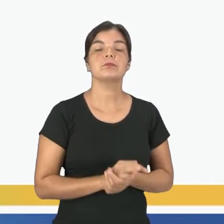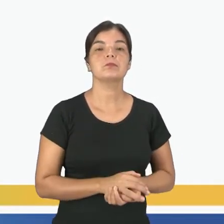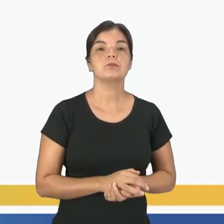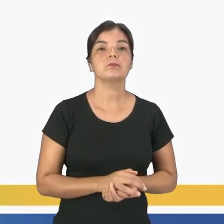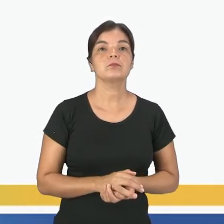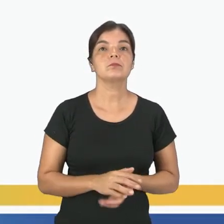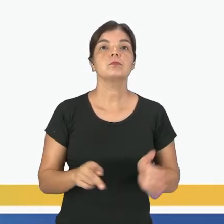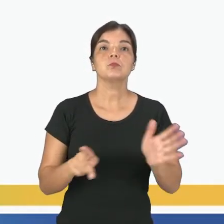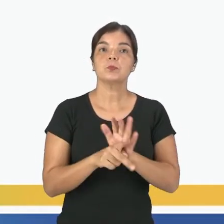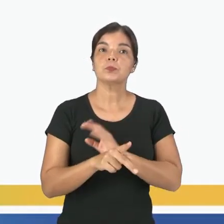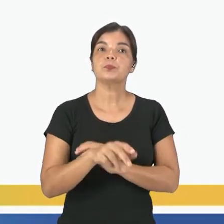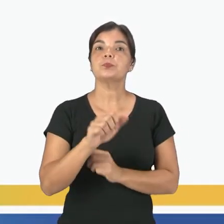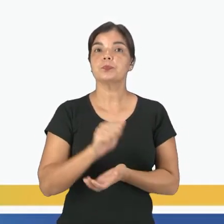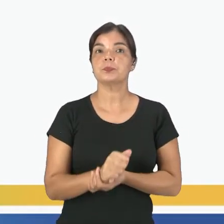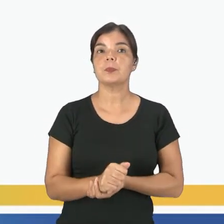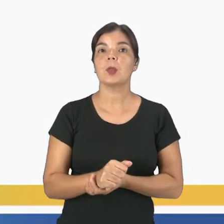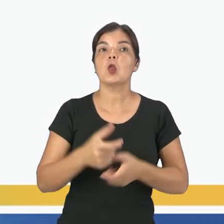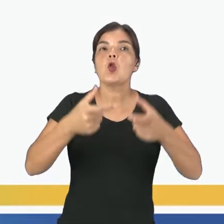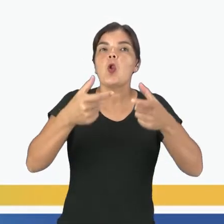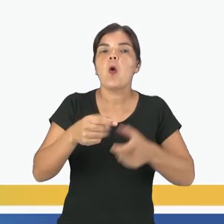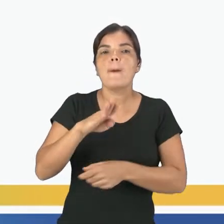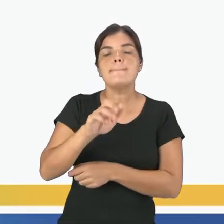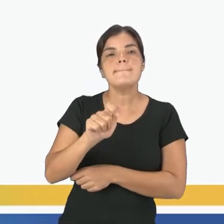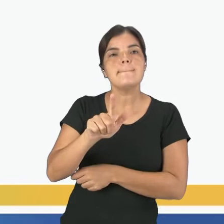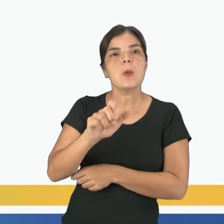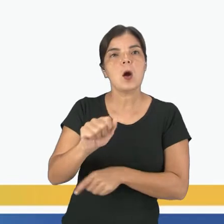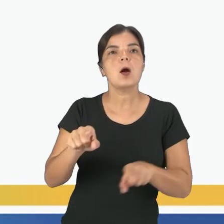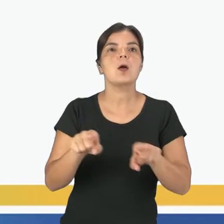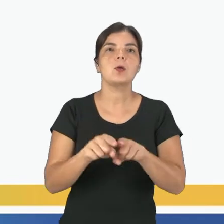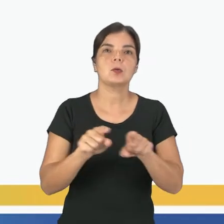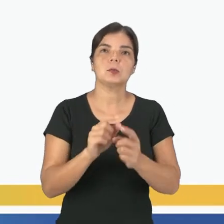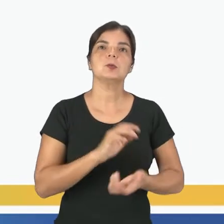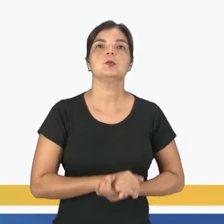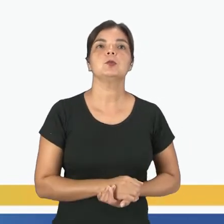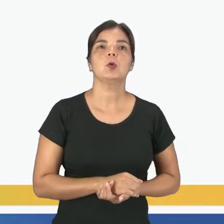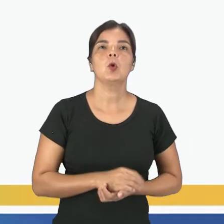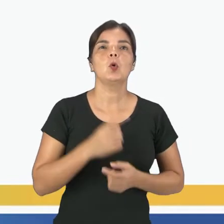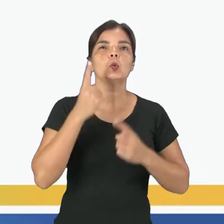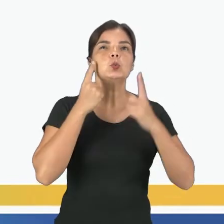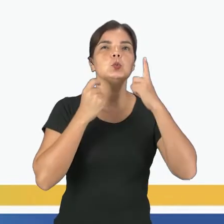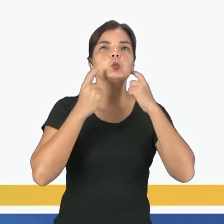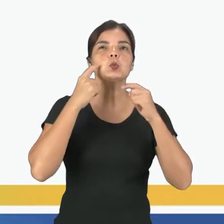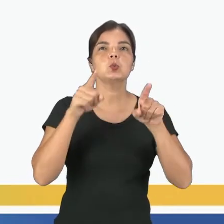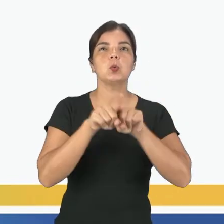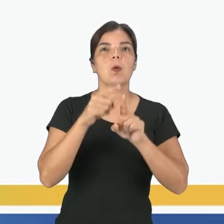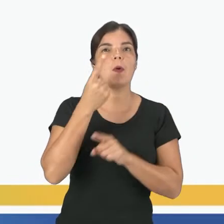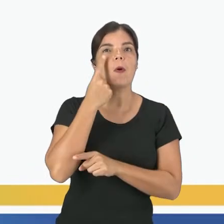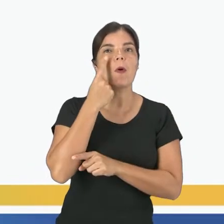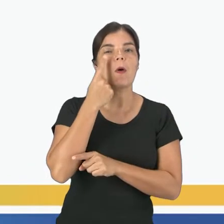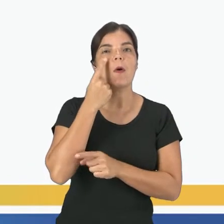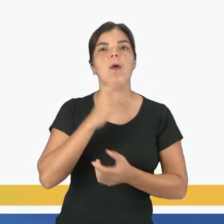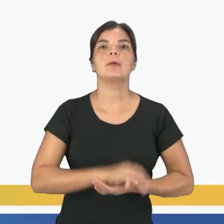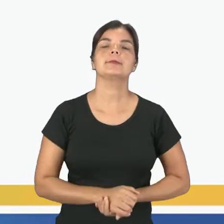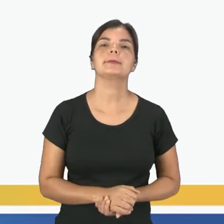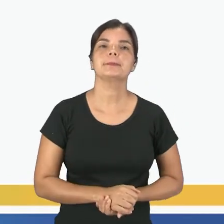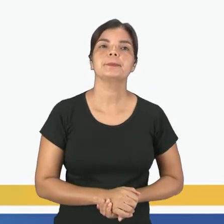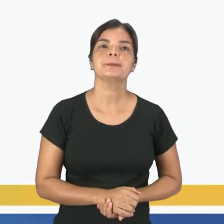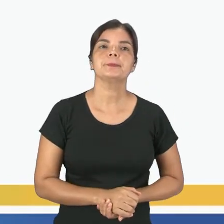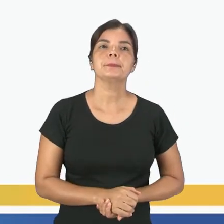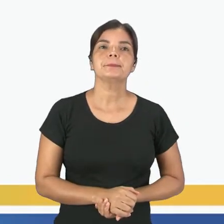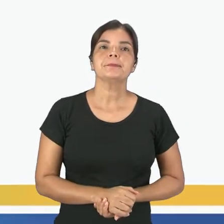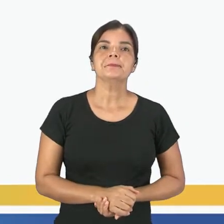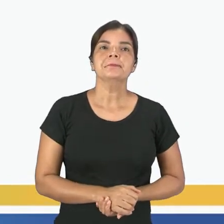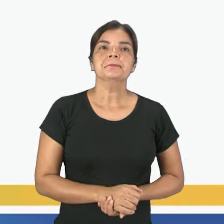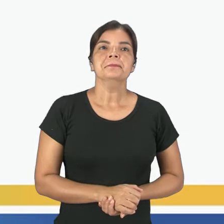da região Baga, da Guiné-Bissau, e que tem as escariações no rosto. Observe comigo nessa